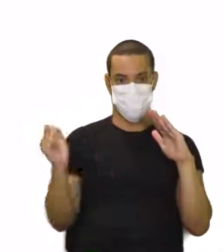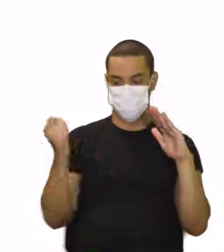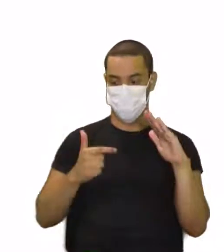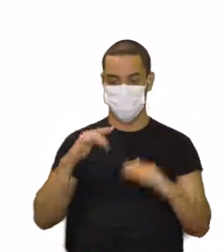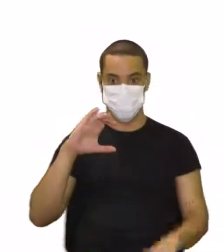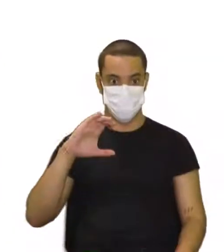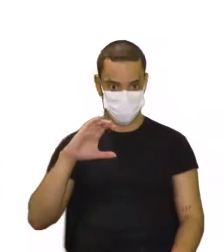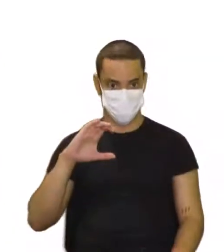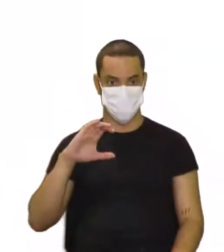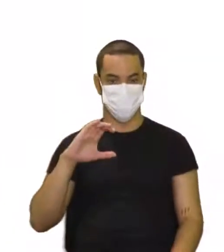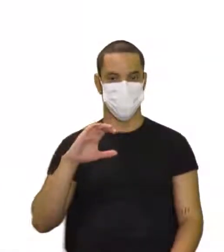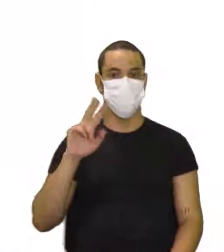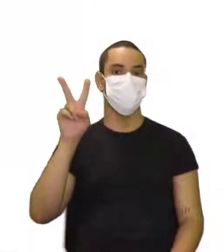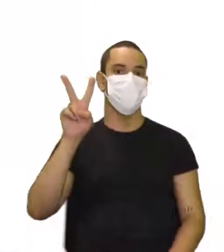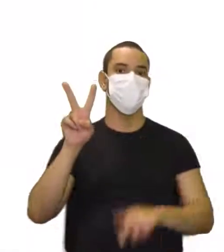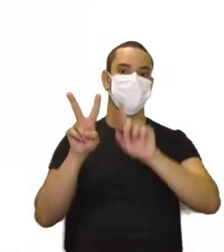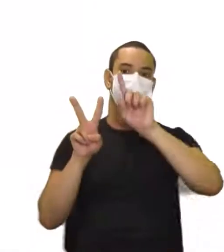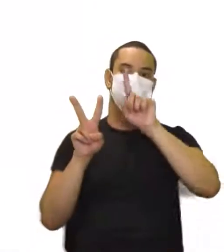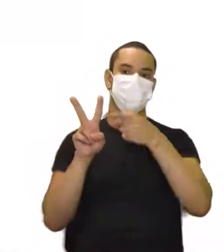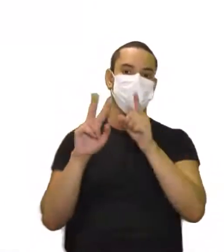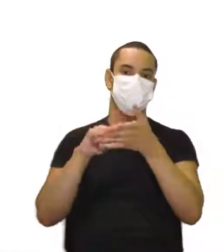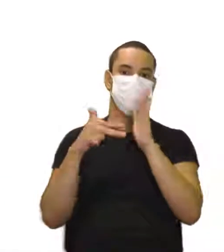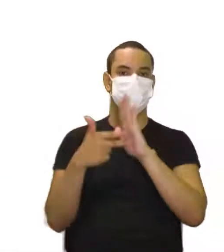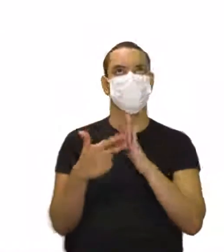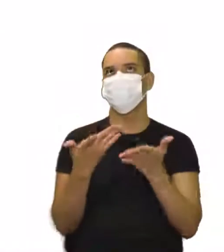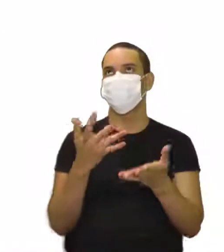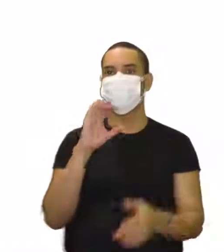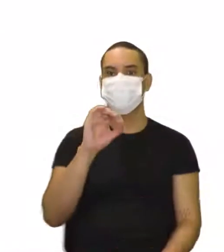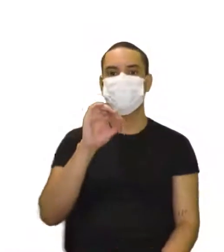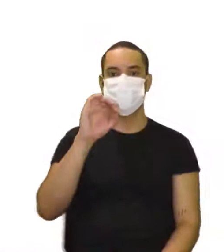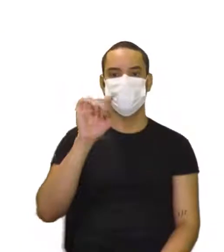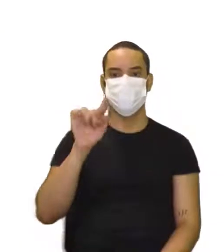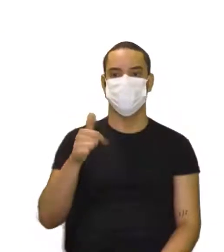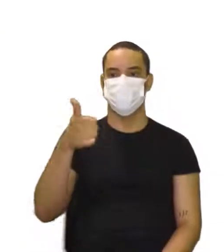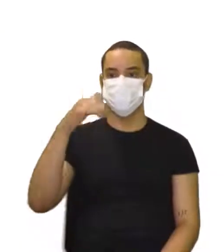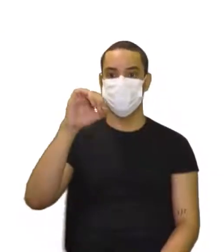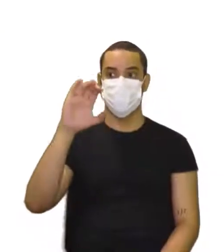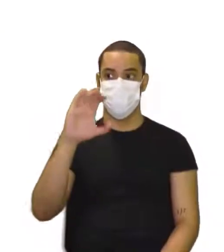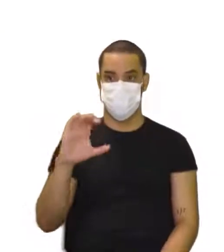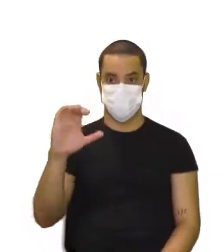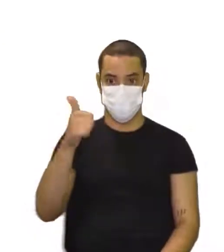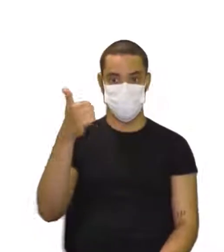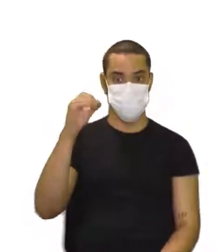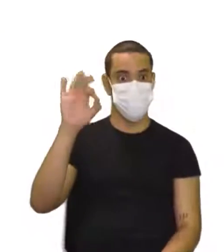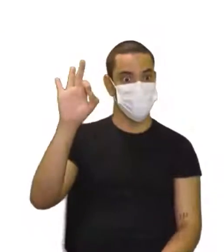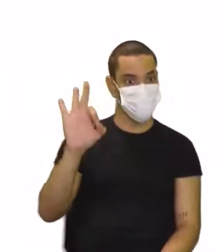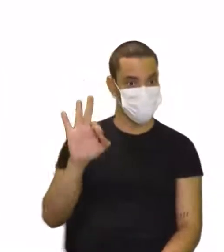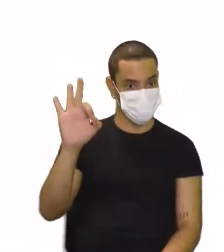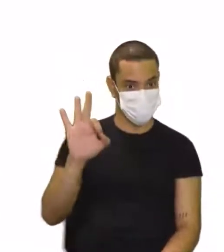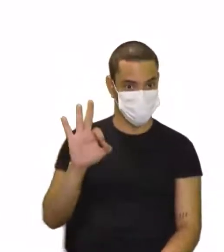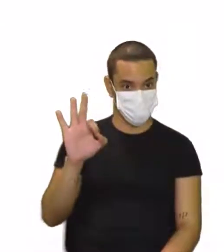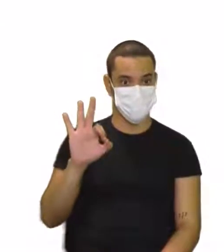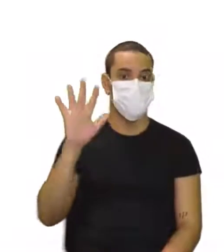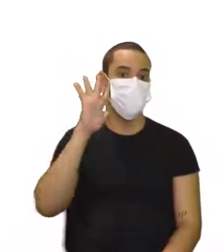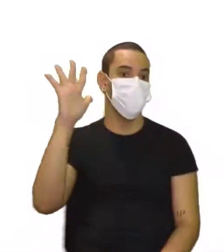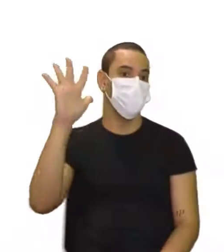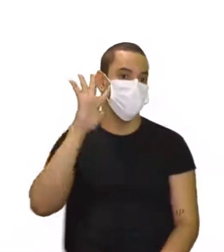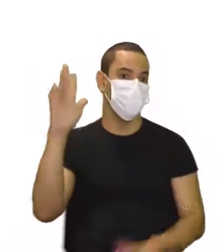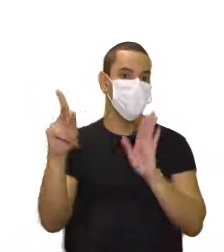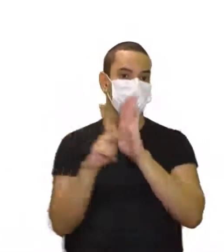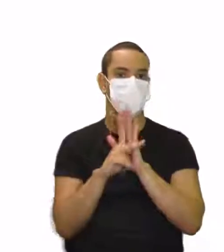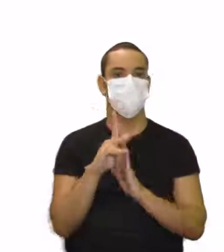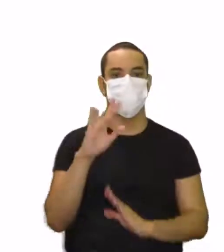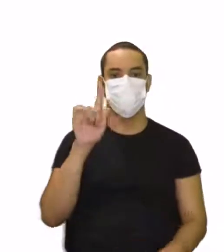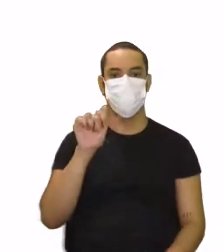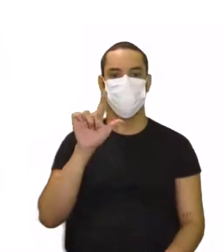Digamos que V' é 0,10 de C, né? 10%. Pelo Teorema de Galileu, deveríamos